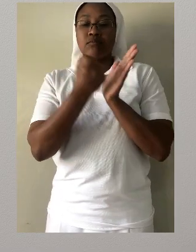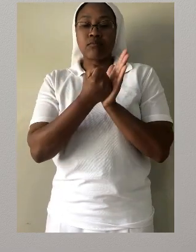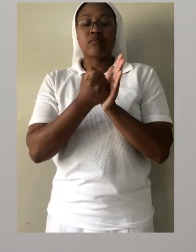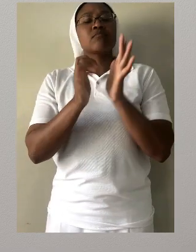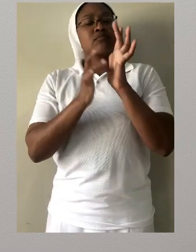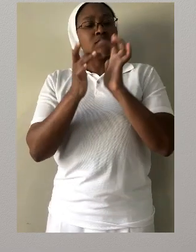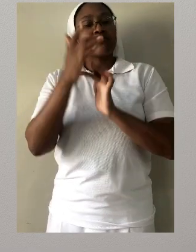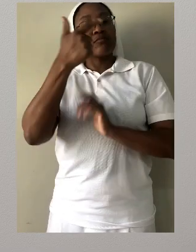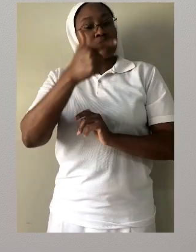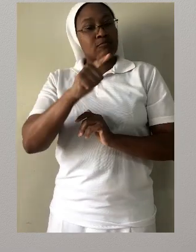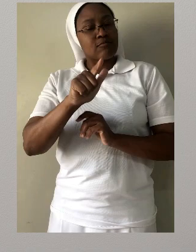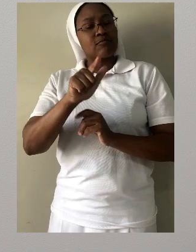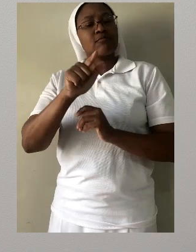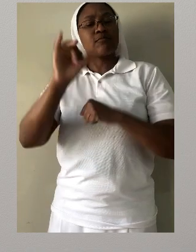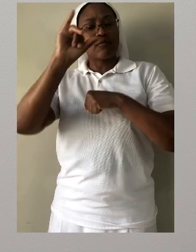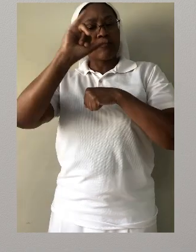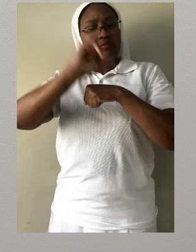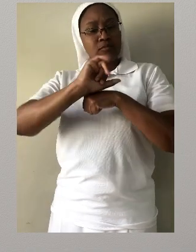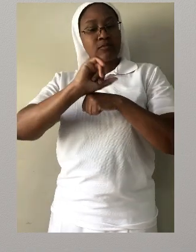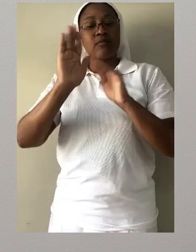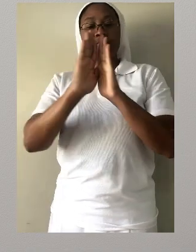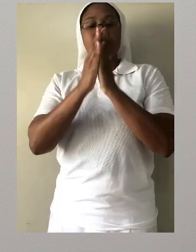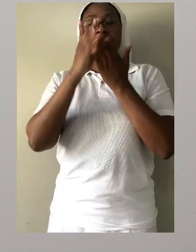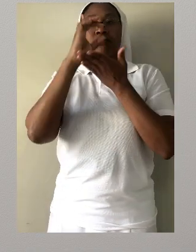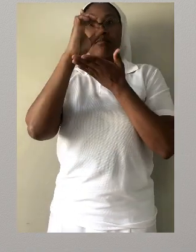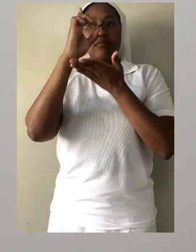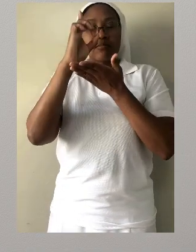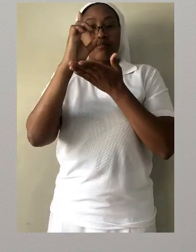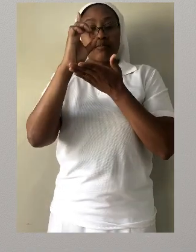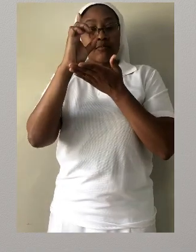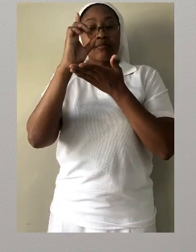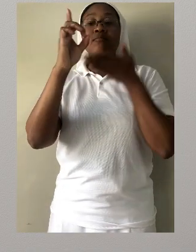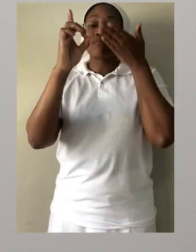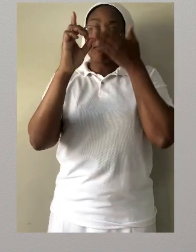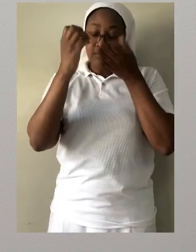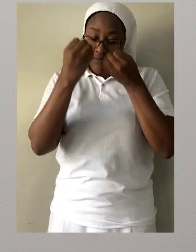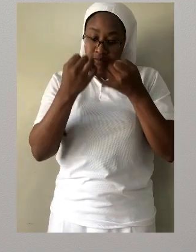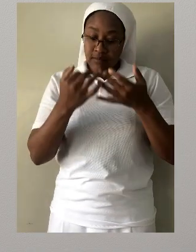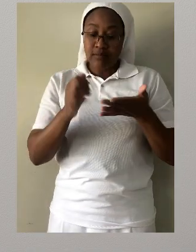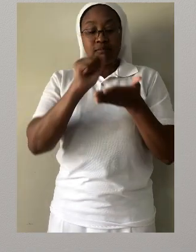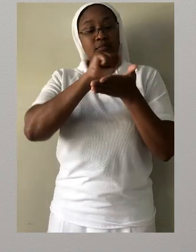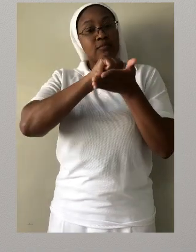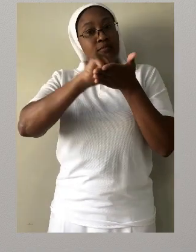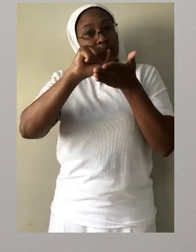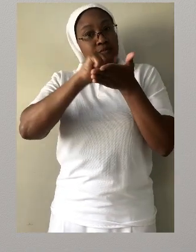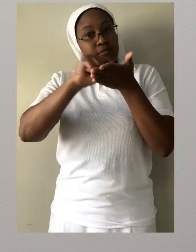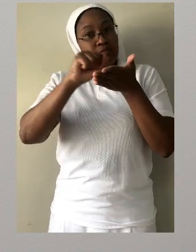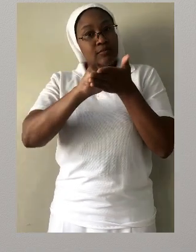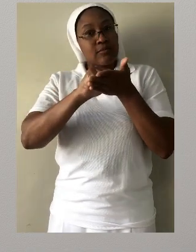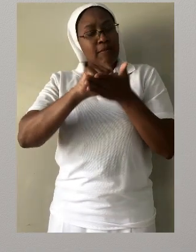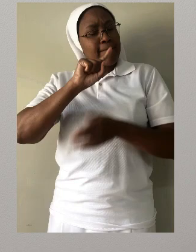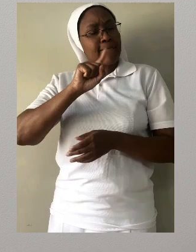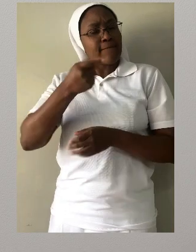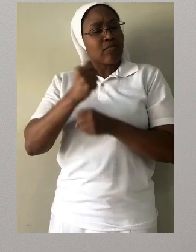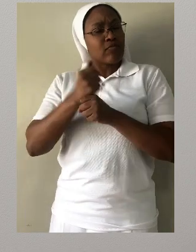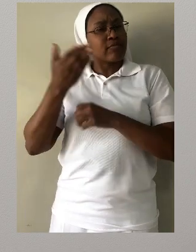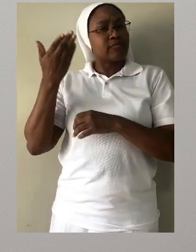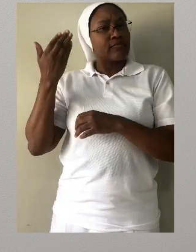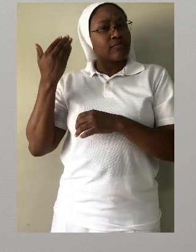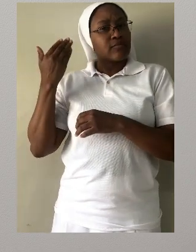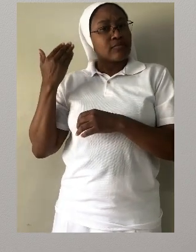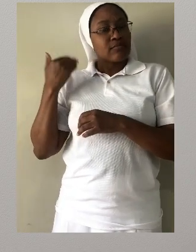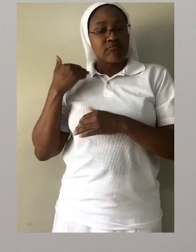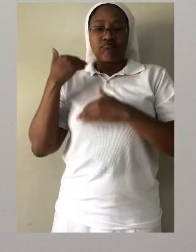Repetindo, Jesus Cristo é o centro da Escritura. A Sagrada Escritura foi escrita durante